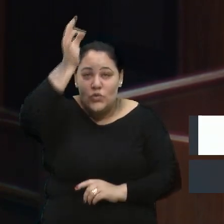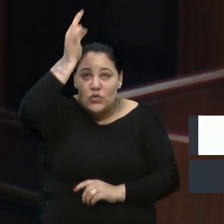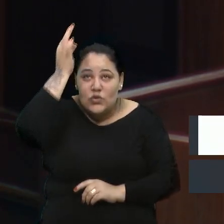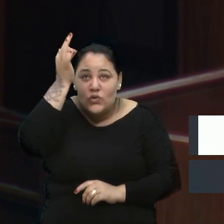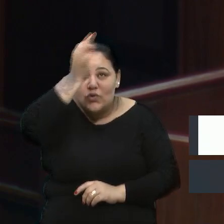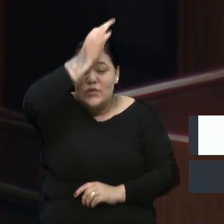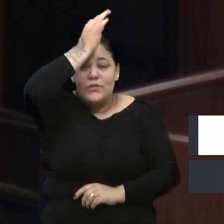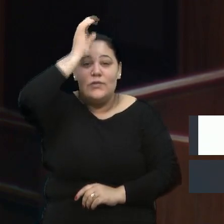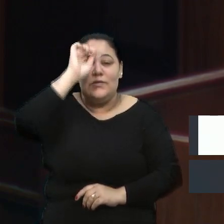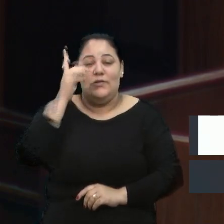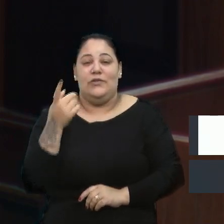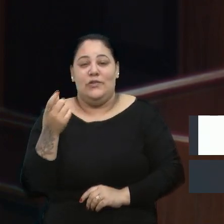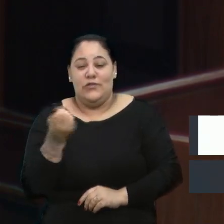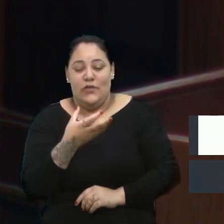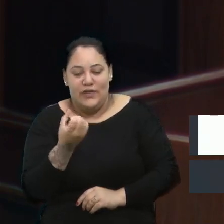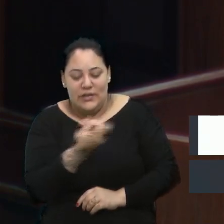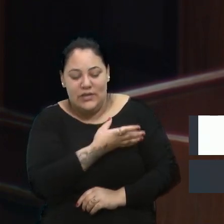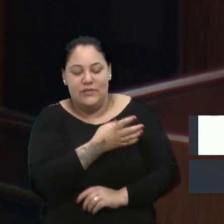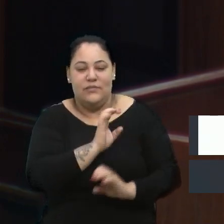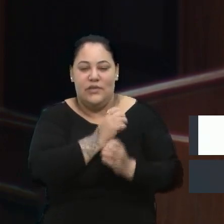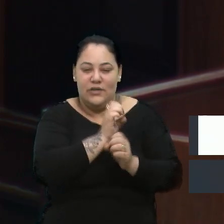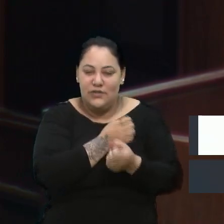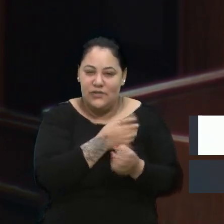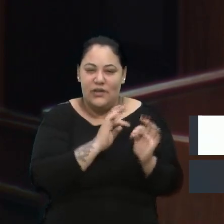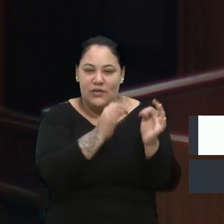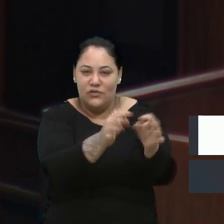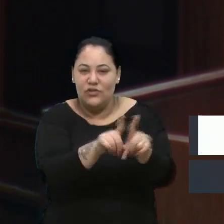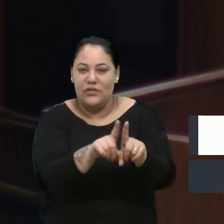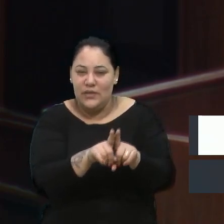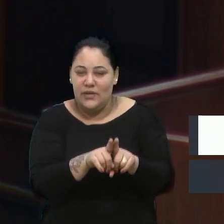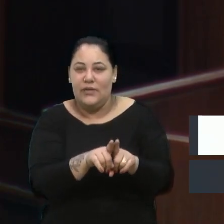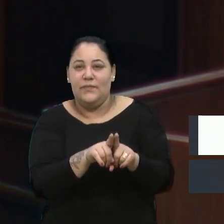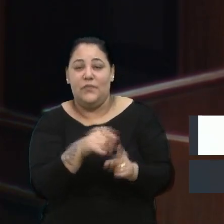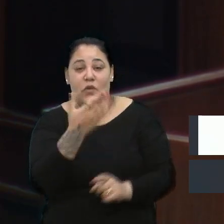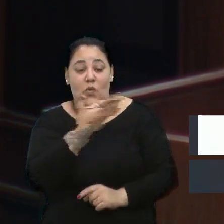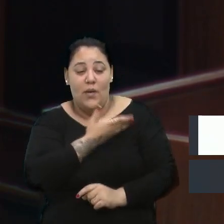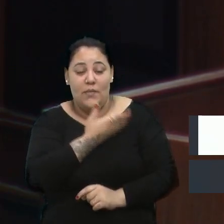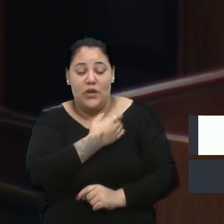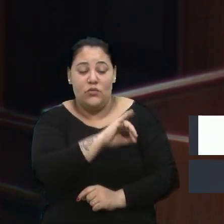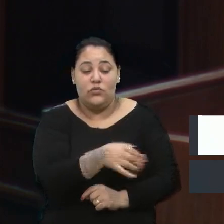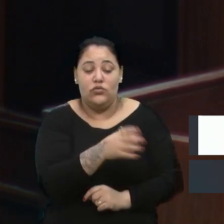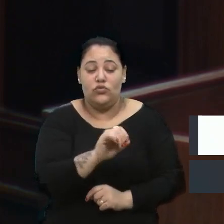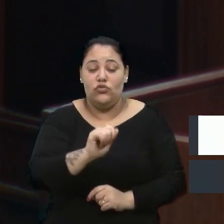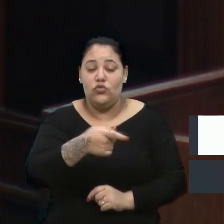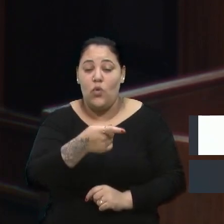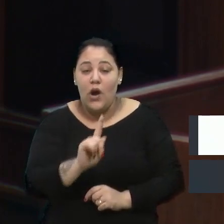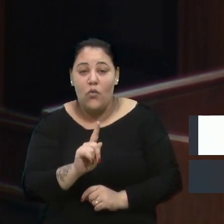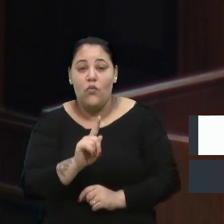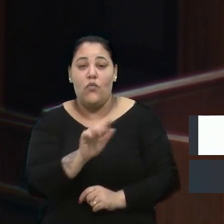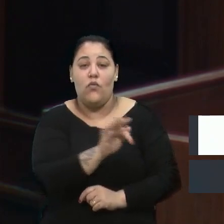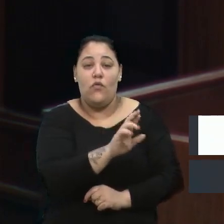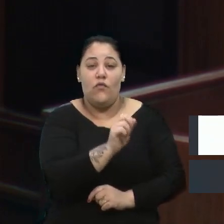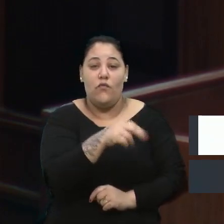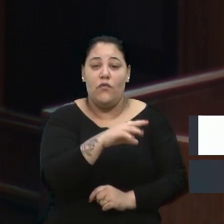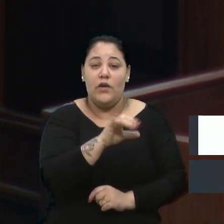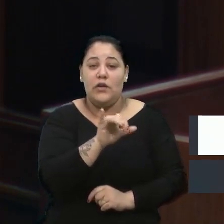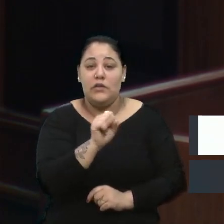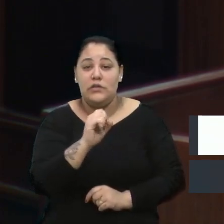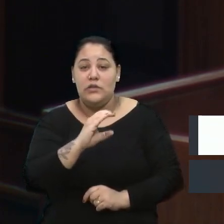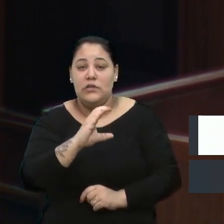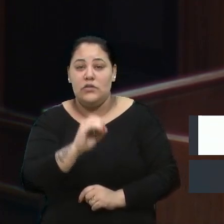começaram os estudos para transformar a loja em shopping. E o Magazine Prataveira foi a primeira loja âncora. E